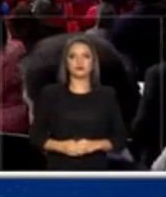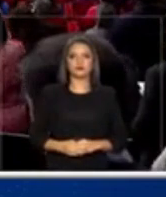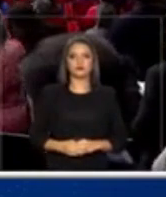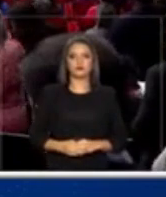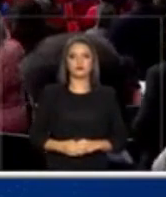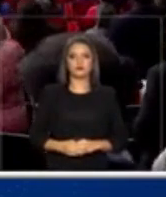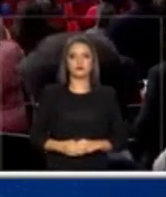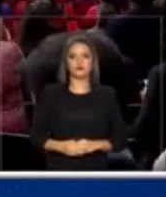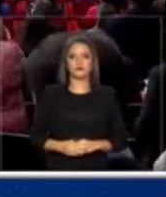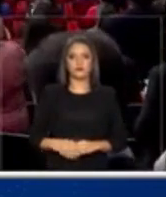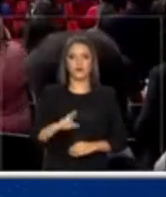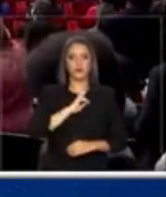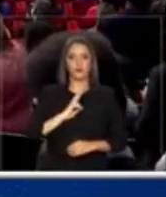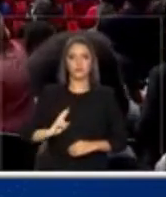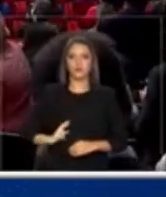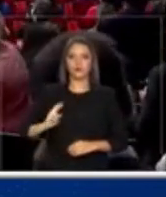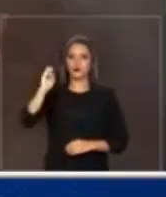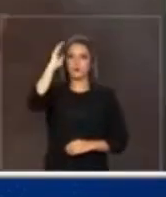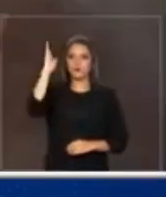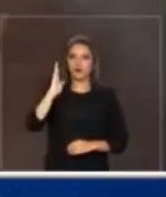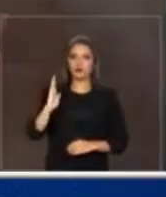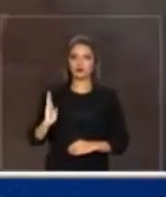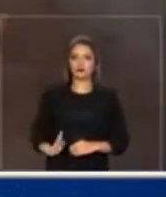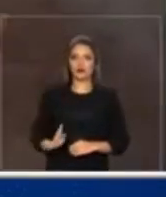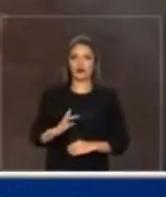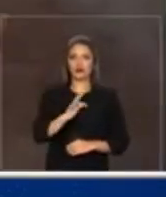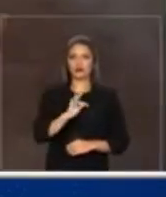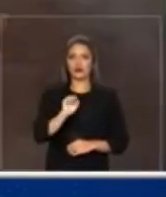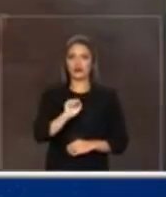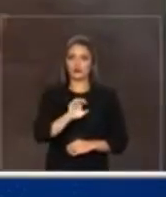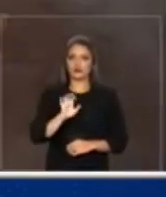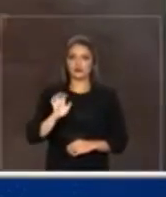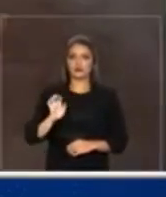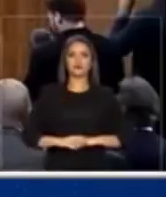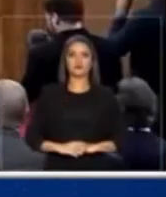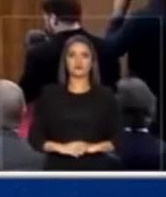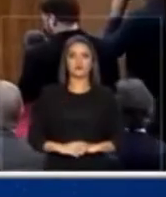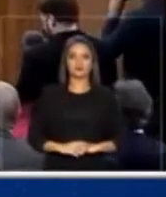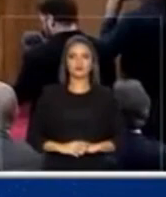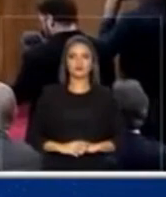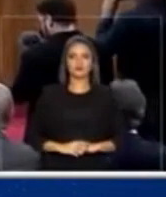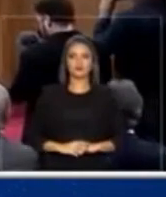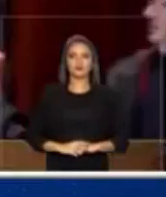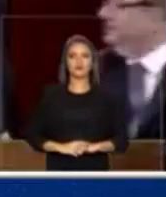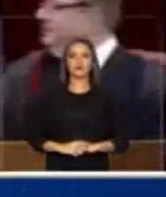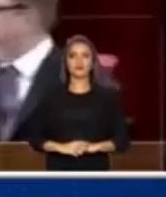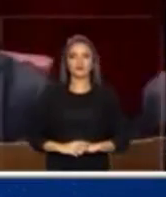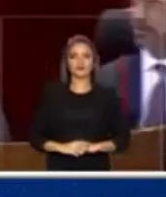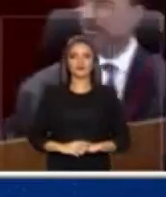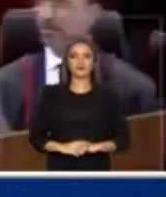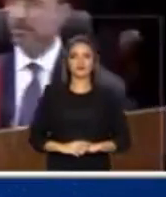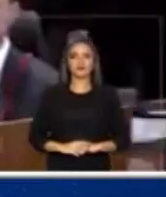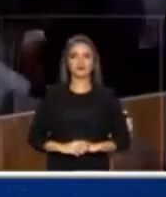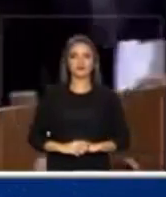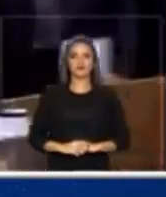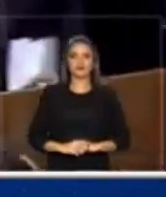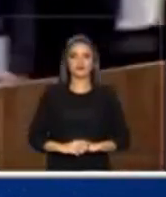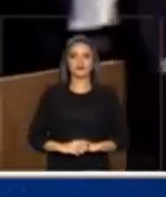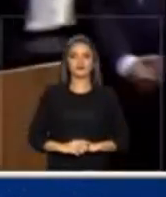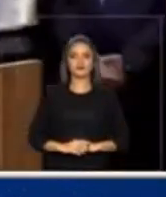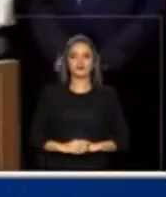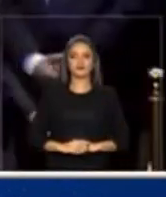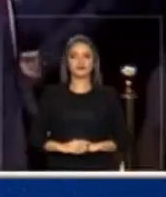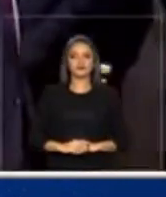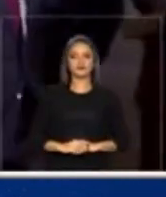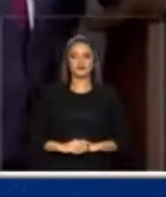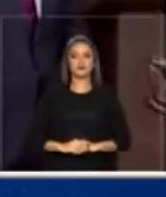A maioria deles perpetrados pelo ministro Alexandre de Moraes, que conduziu agora esse processo eleitoral, mas já vem praticando atos